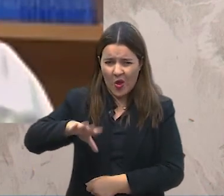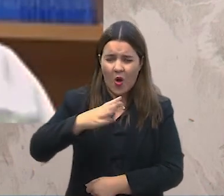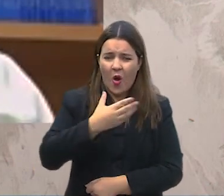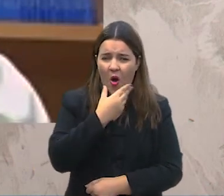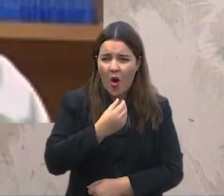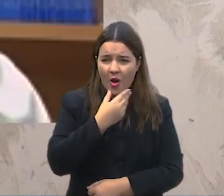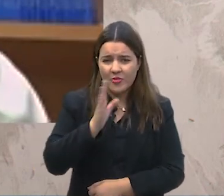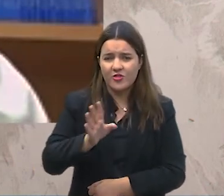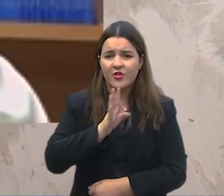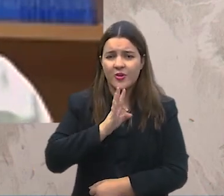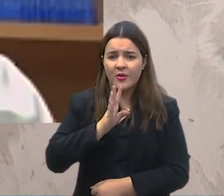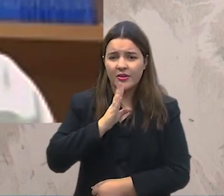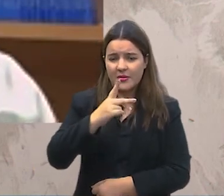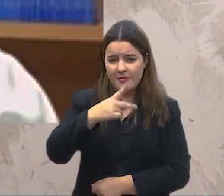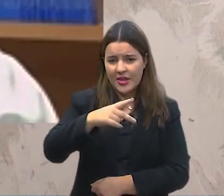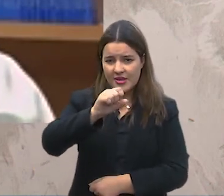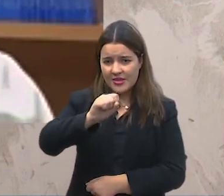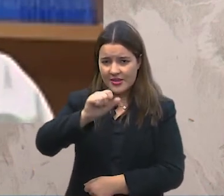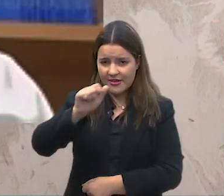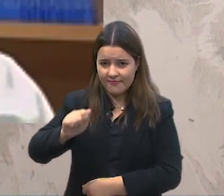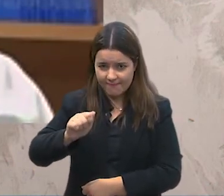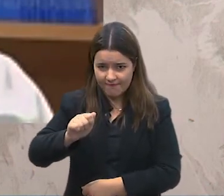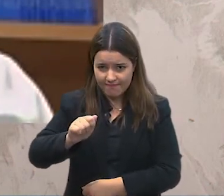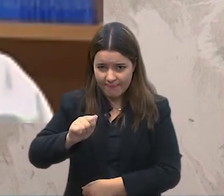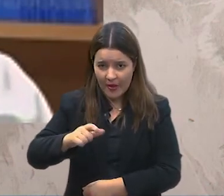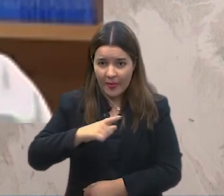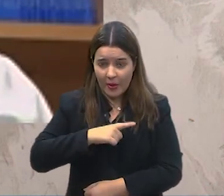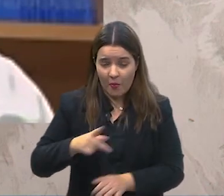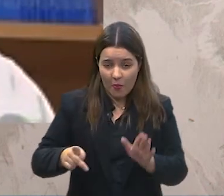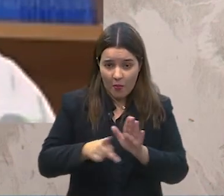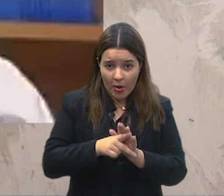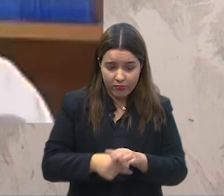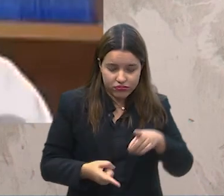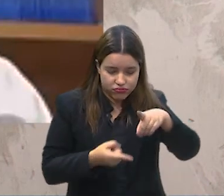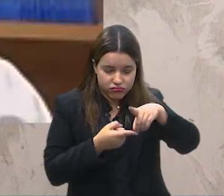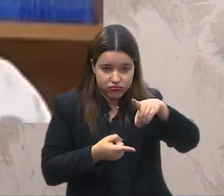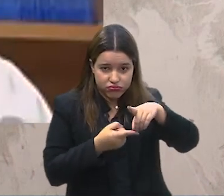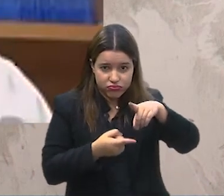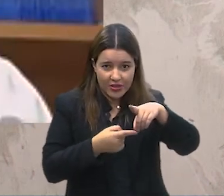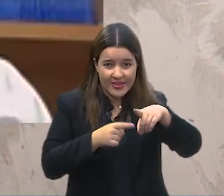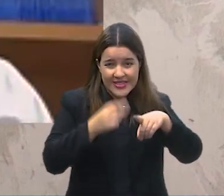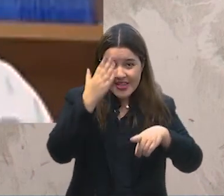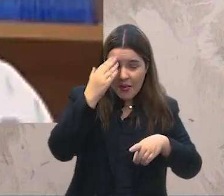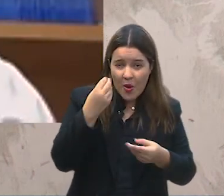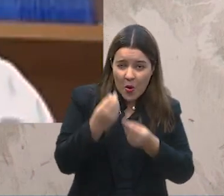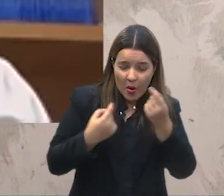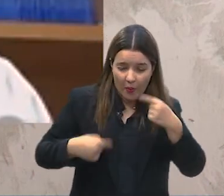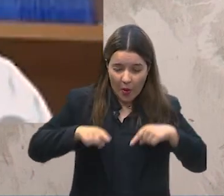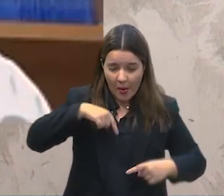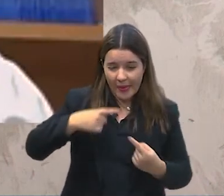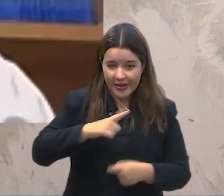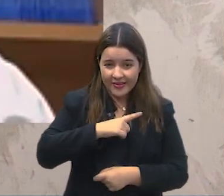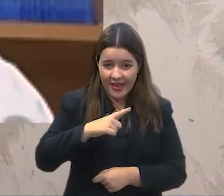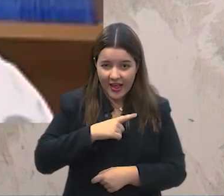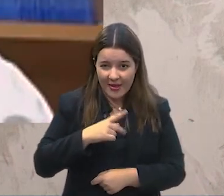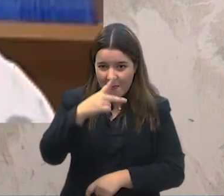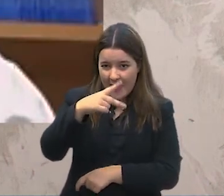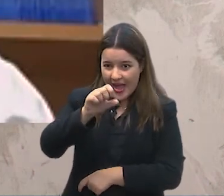falar no tal do PSA, que é o antígeno prostático específico, que é um indicador que nos auxilia na